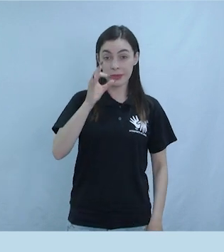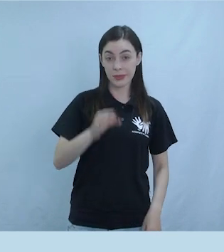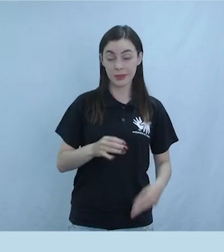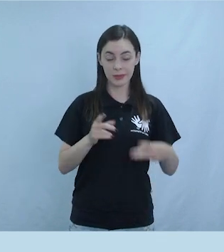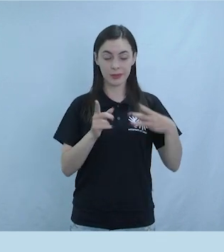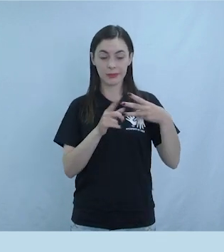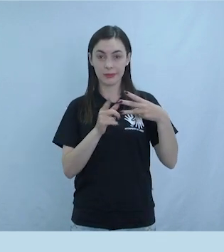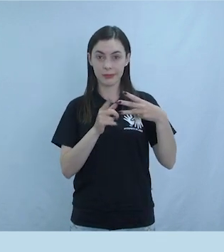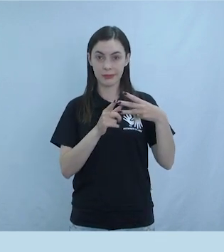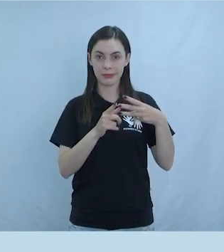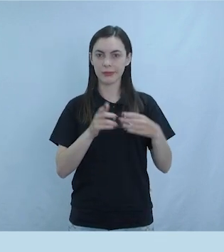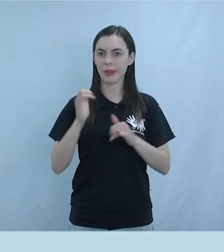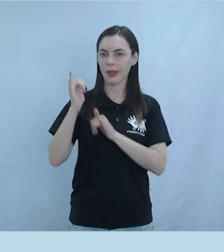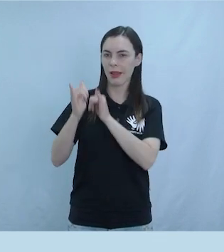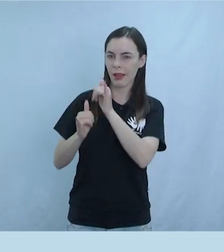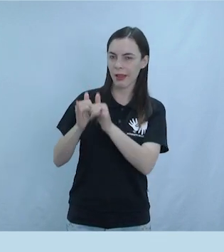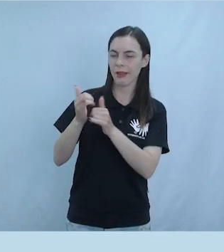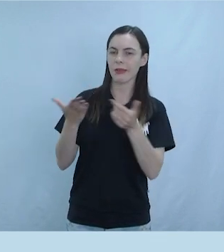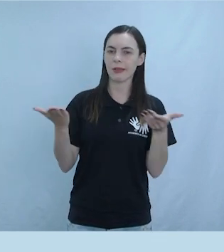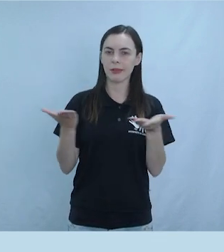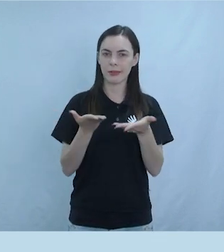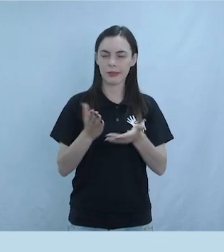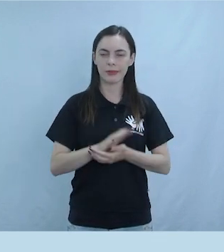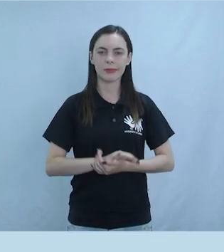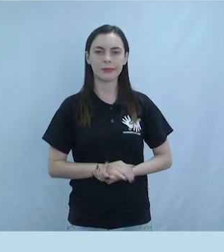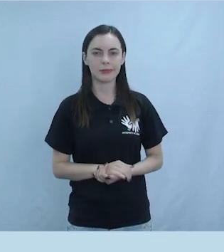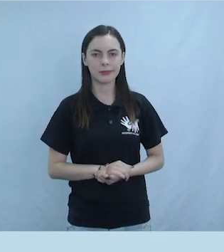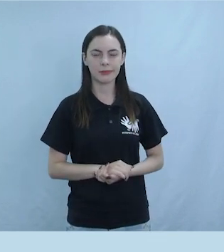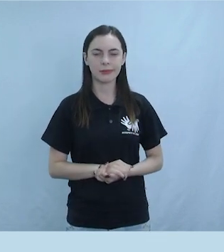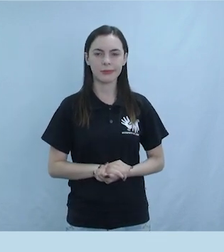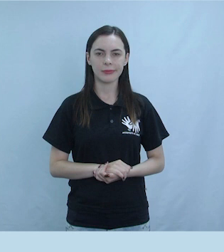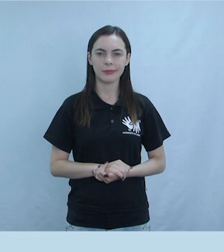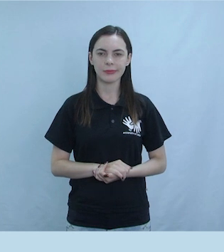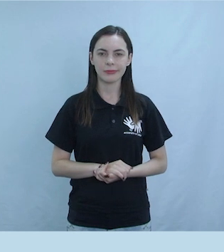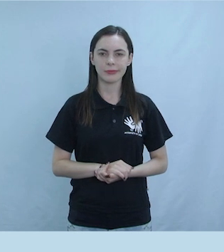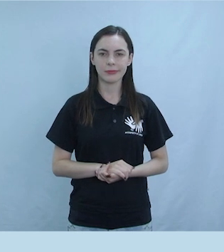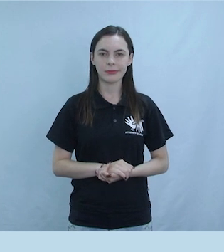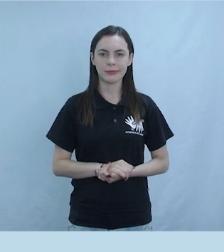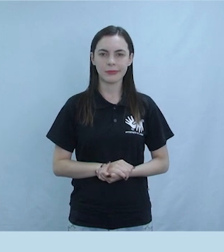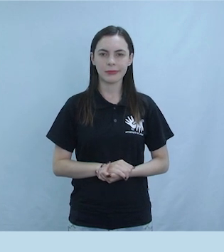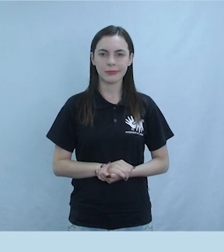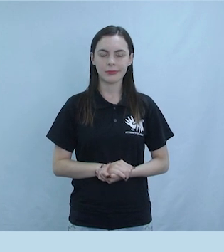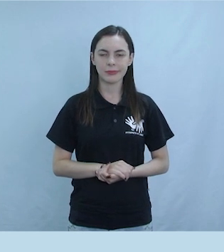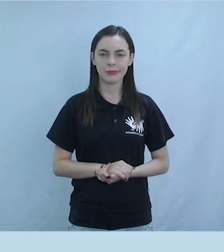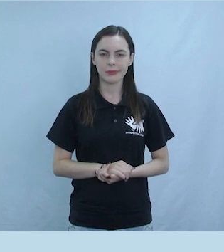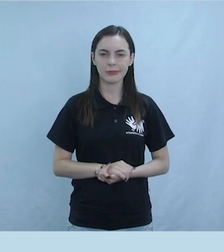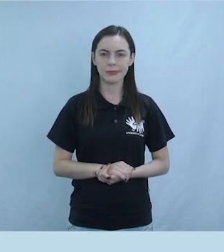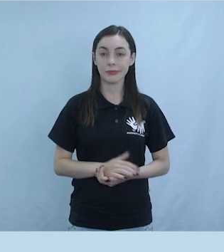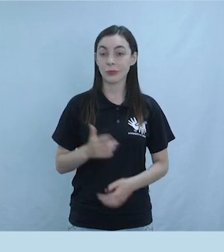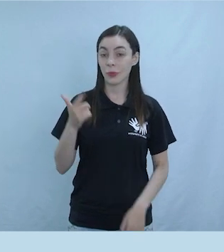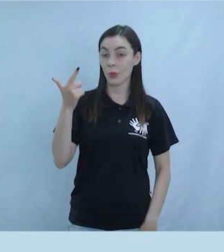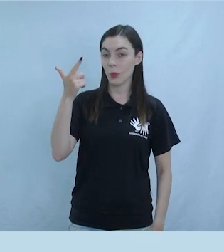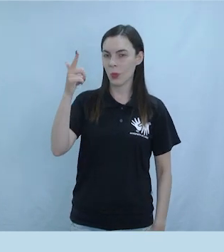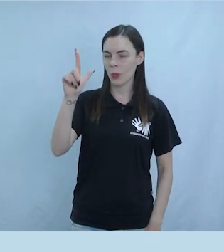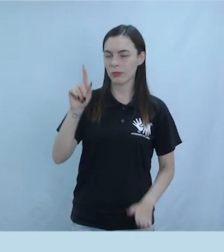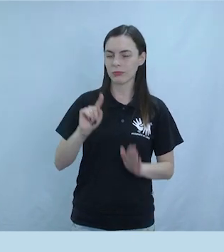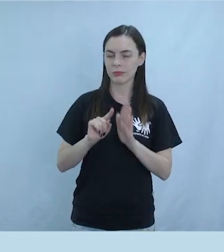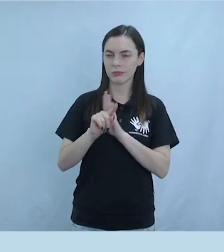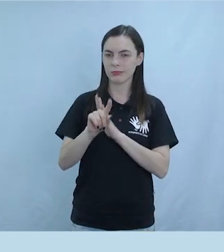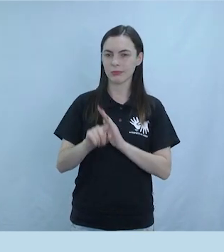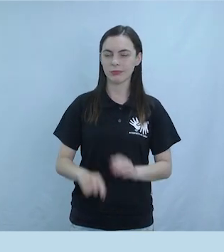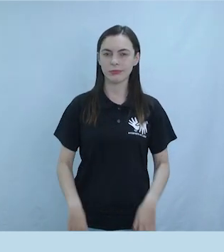os bogatires gigantes. A lenda que a gente leu para vocês. Vamos para a próxima